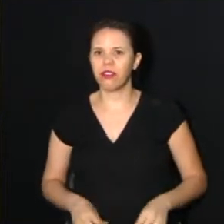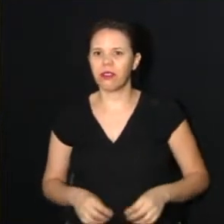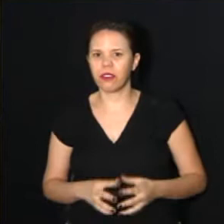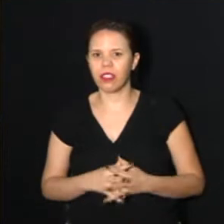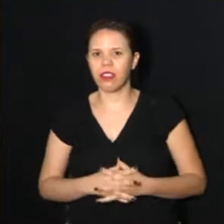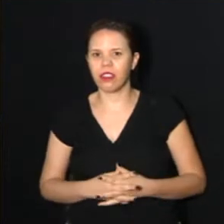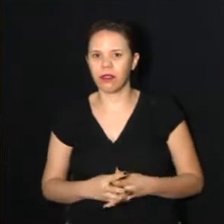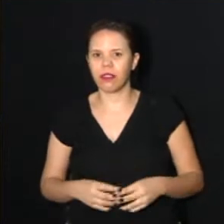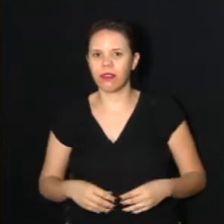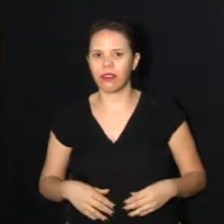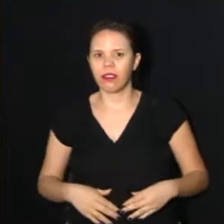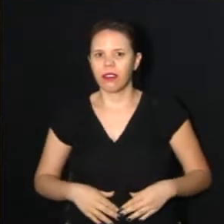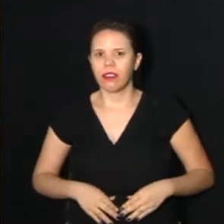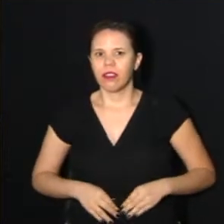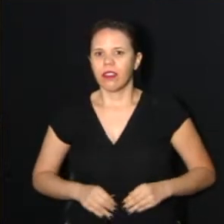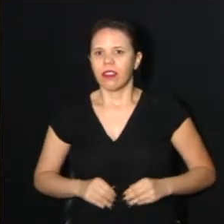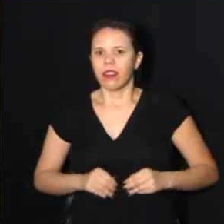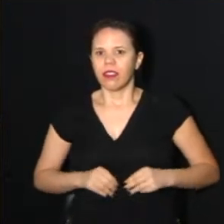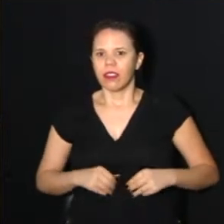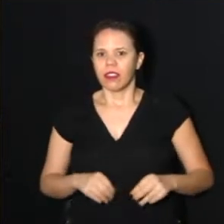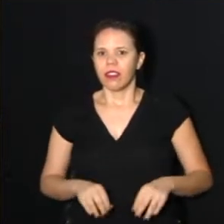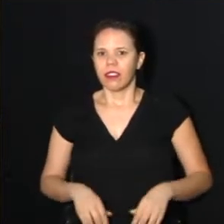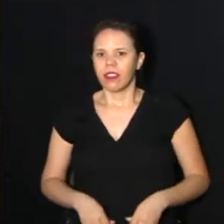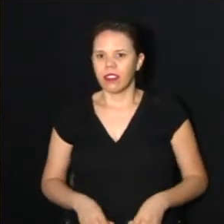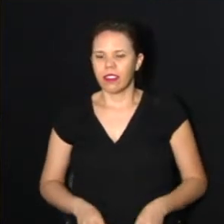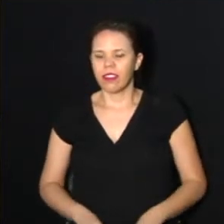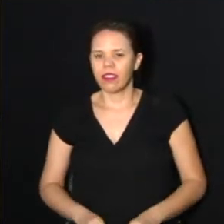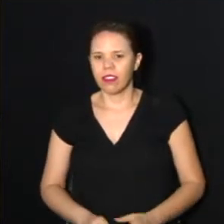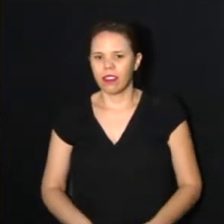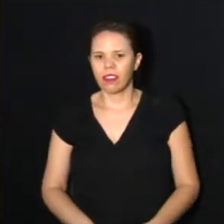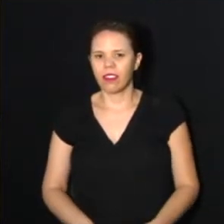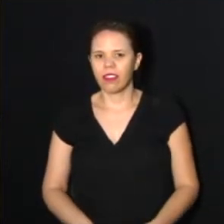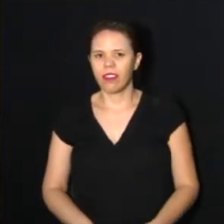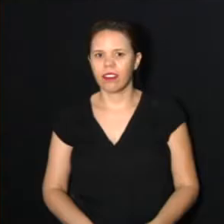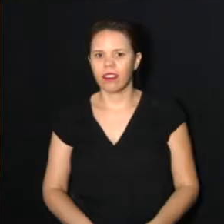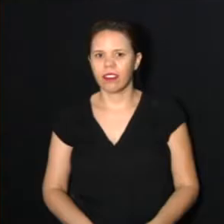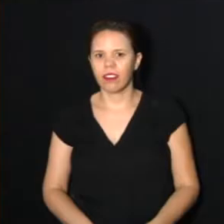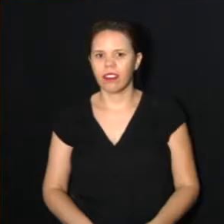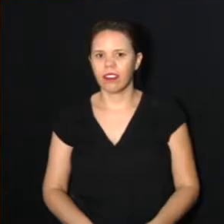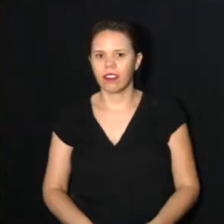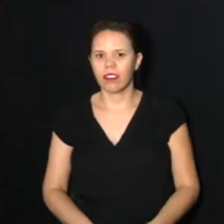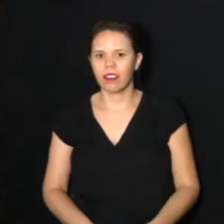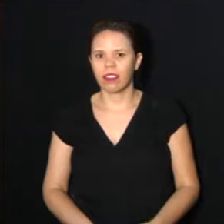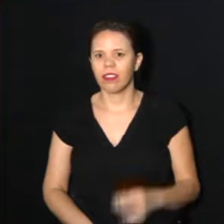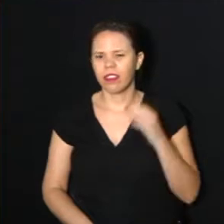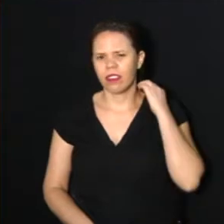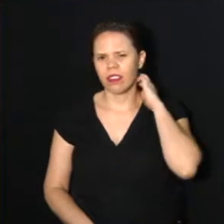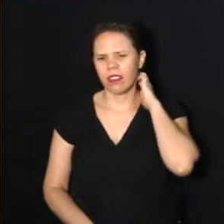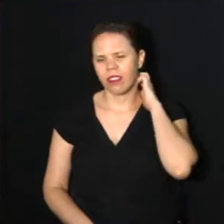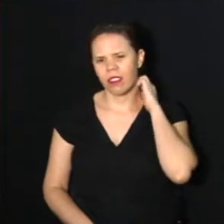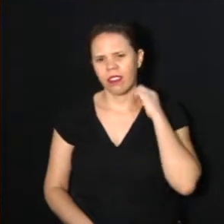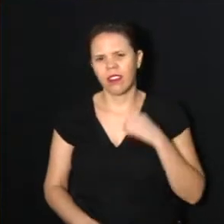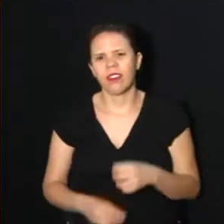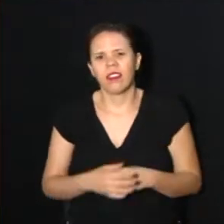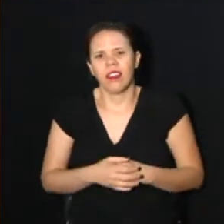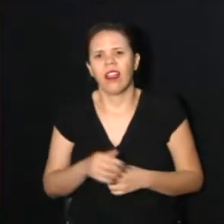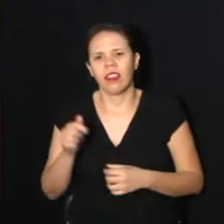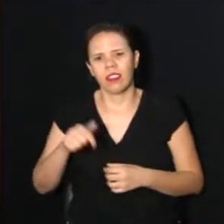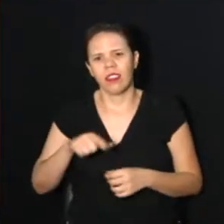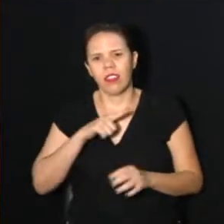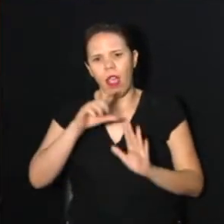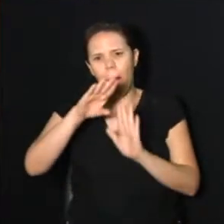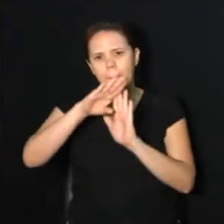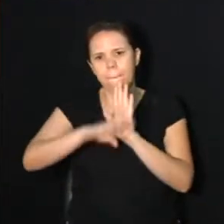Quarta-feira, aqui no plenário José Maria Motozinho. Nós temos na pauta da reunião ordinária